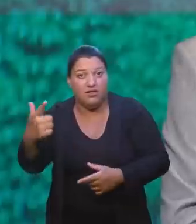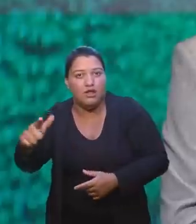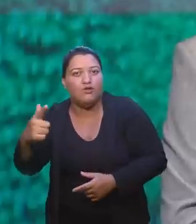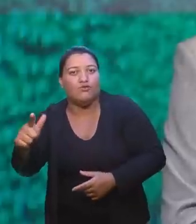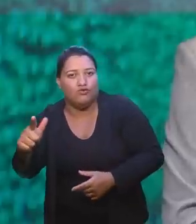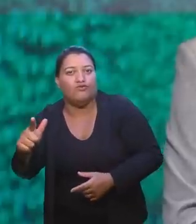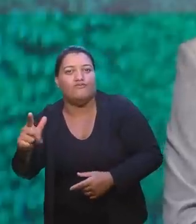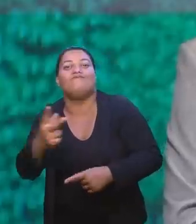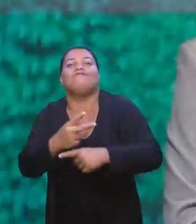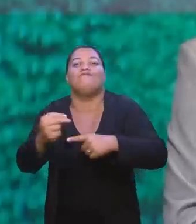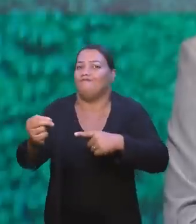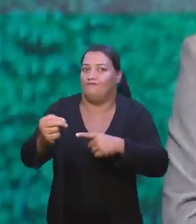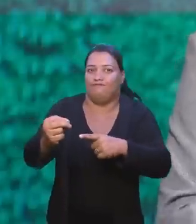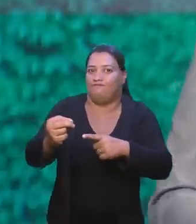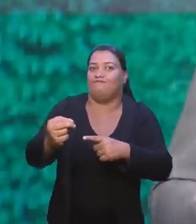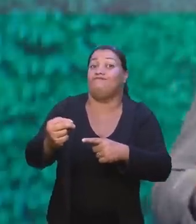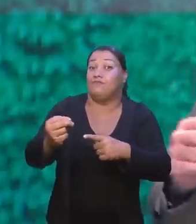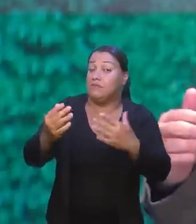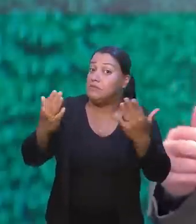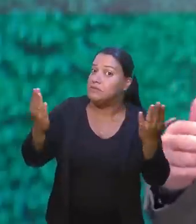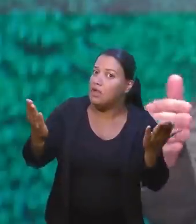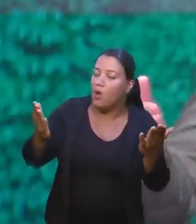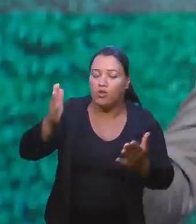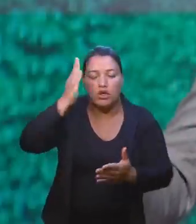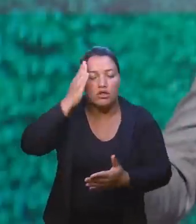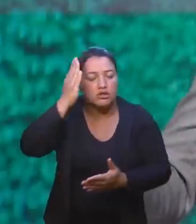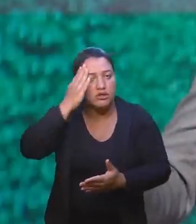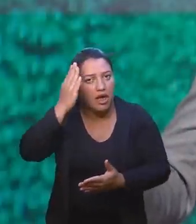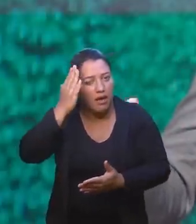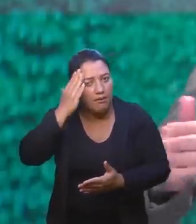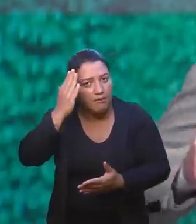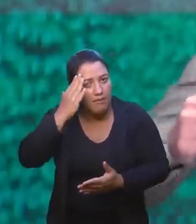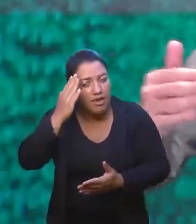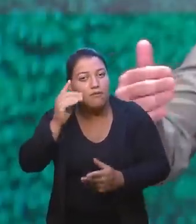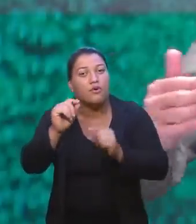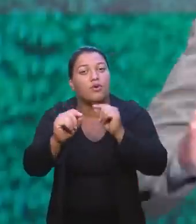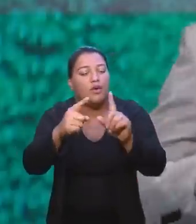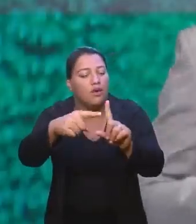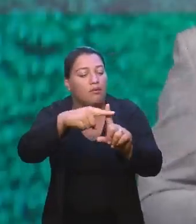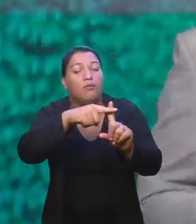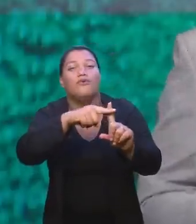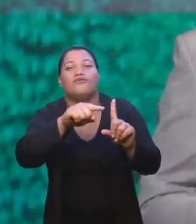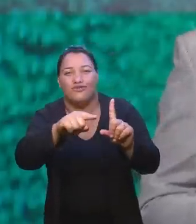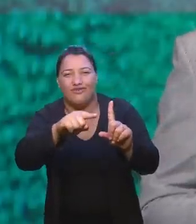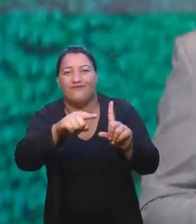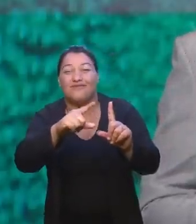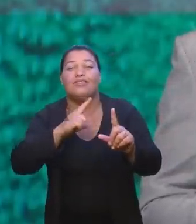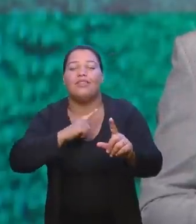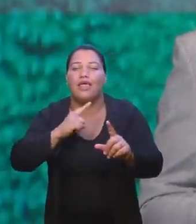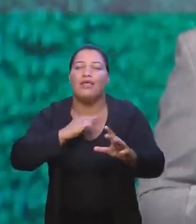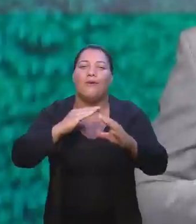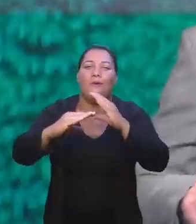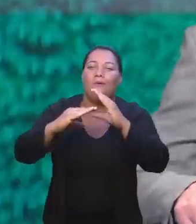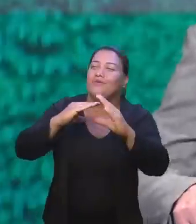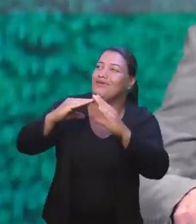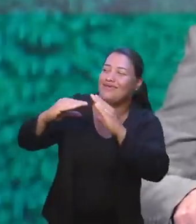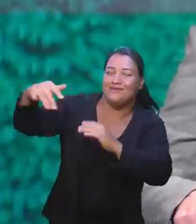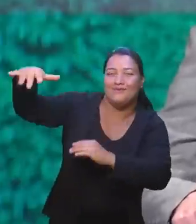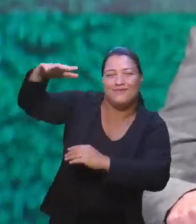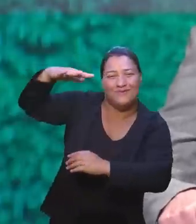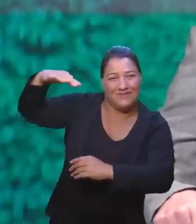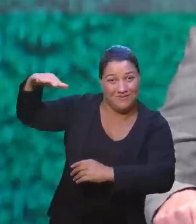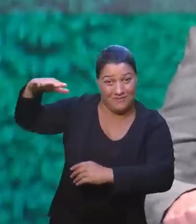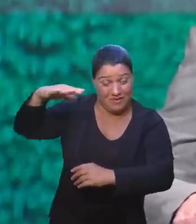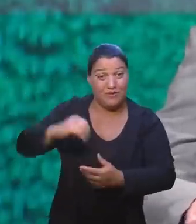recuaram. Nós sabemos que no cristianismo primitivo havia comunicação espiritual. Mas ele usou